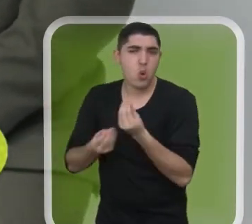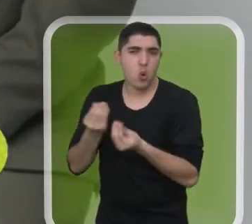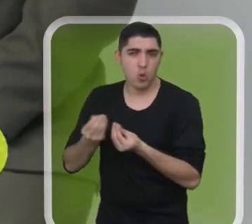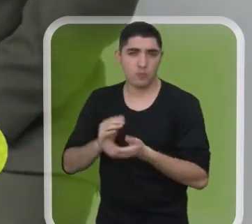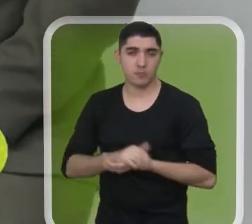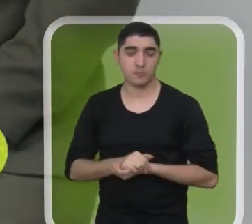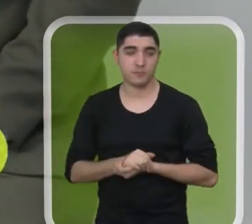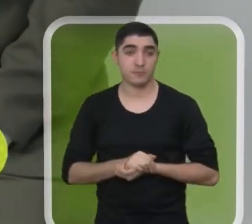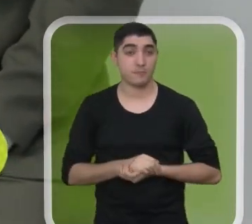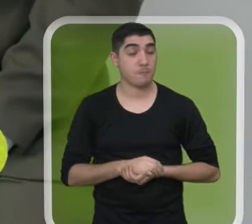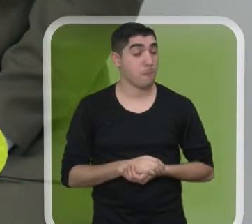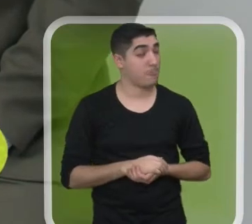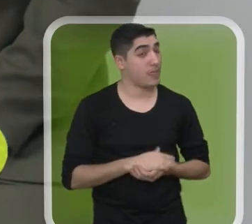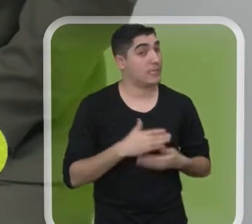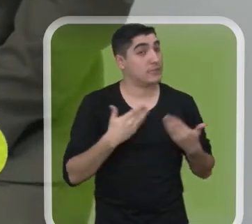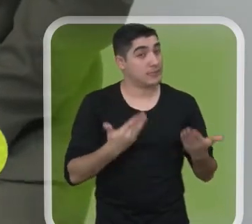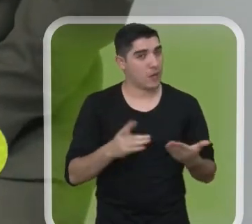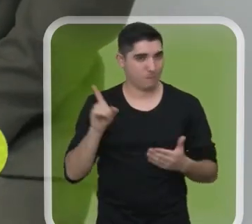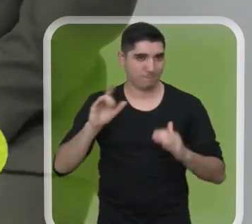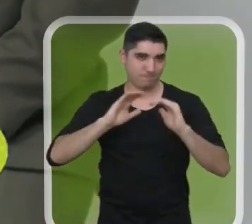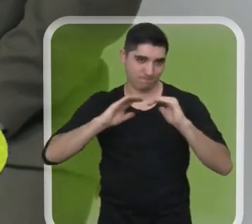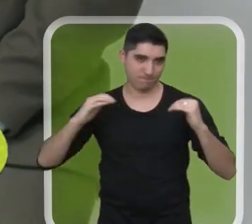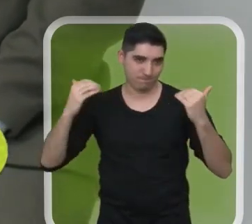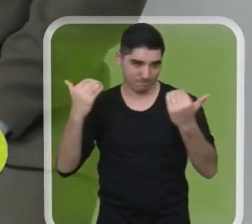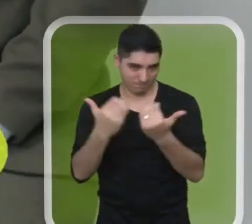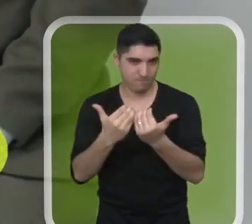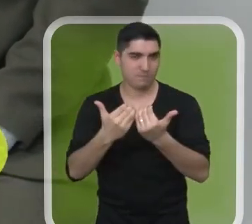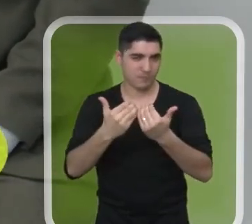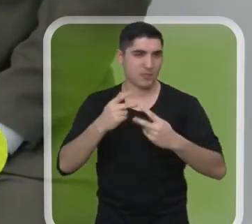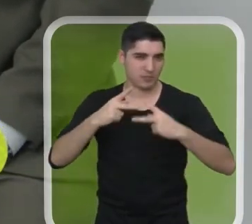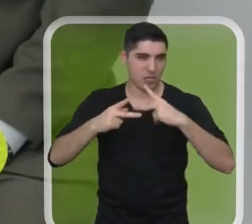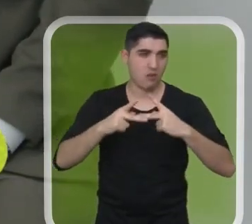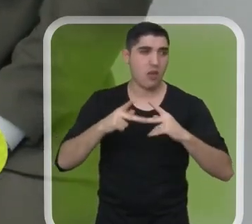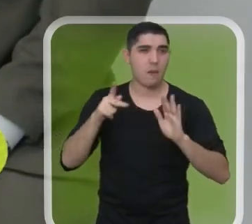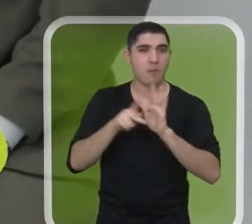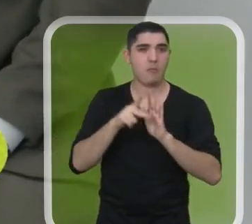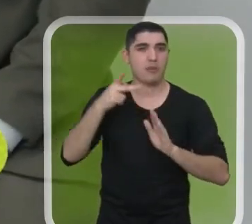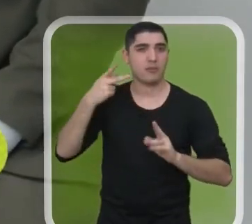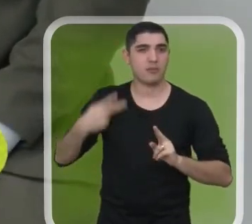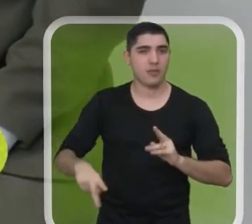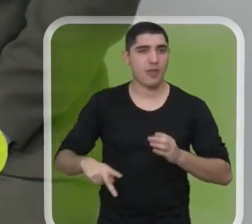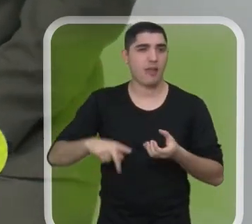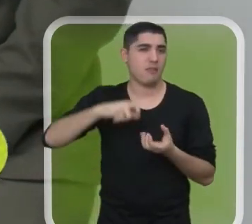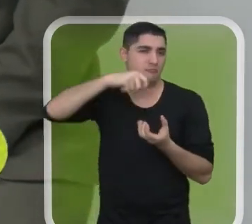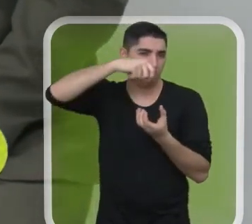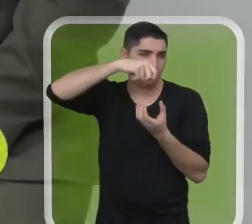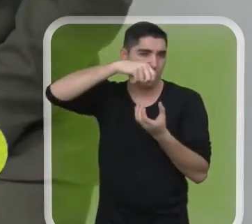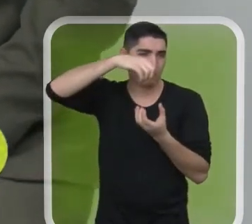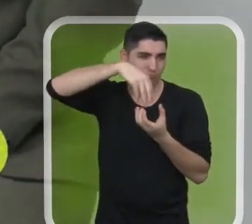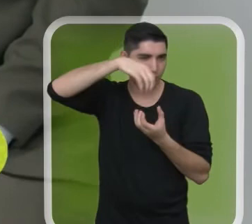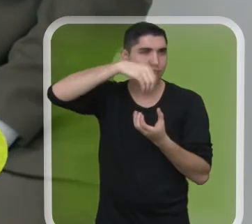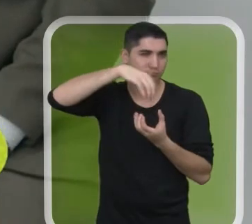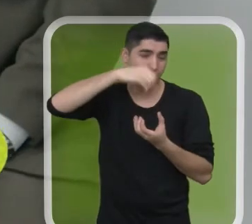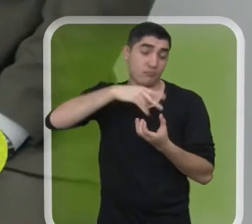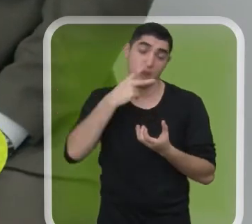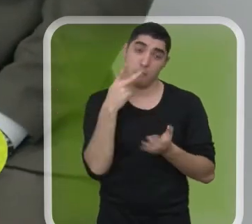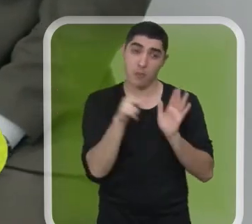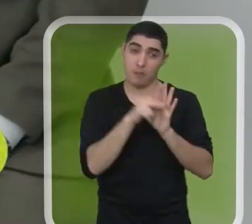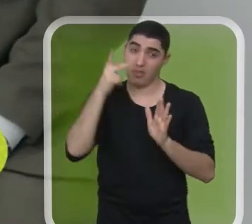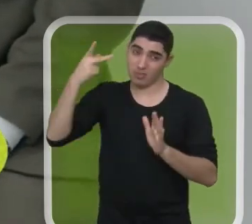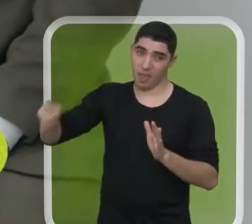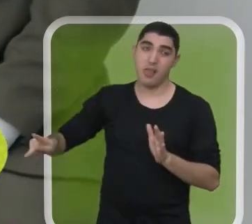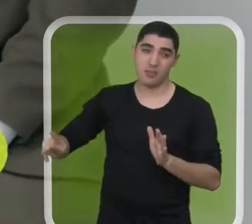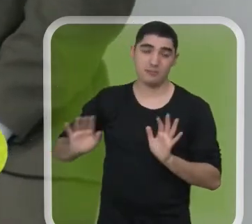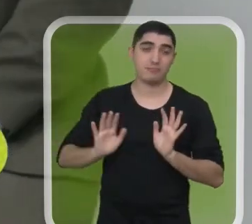Fonseca, o Martins Pereira é da Urban. Isso. Né? A Urban está buscando uma concessão, né? CD, já tentou